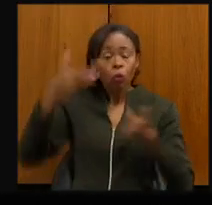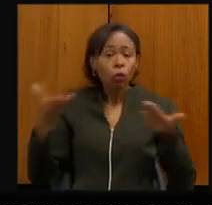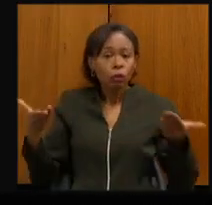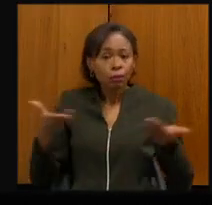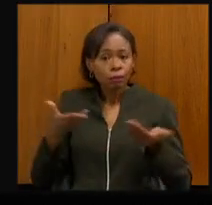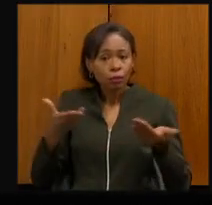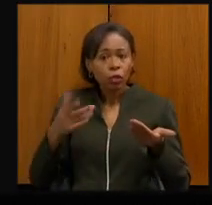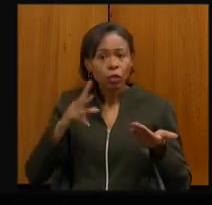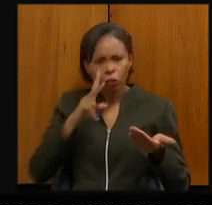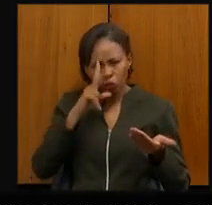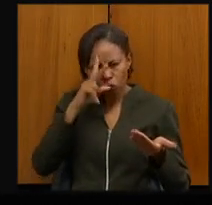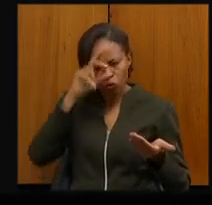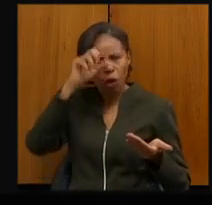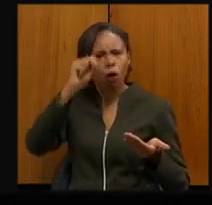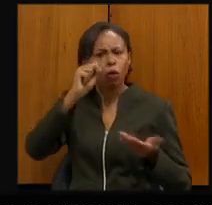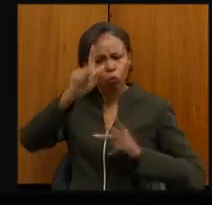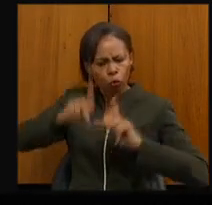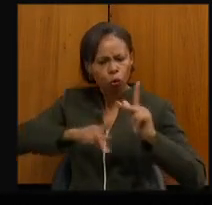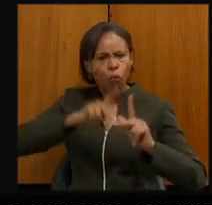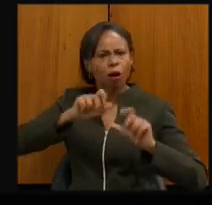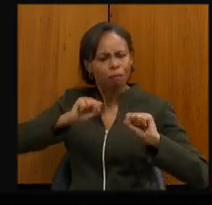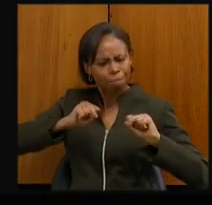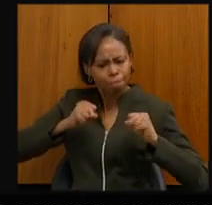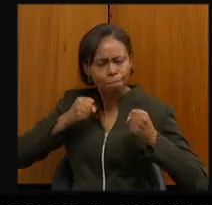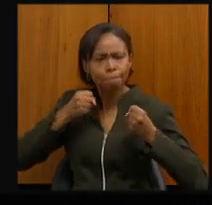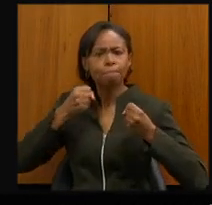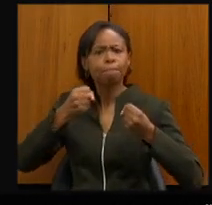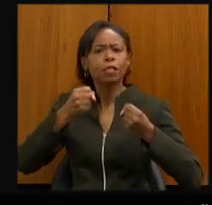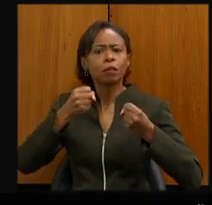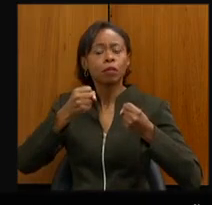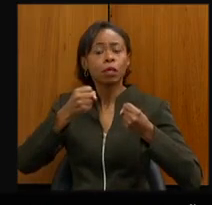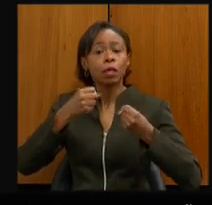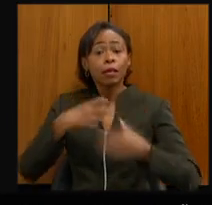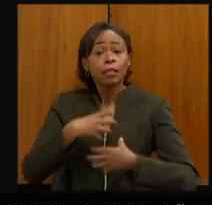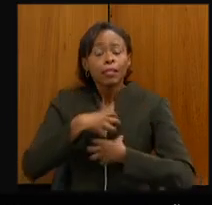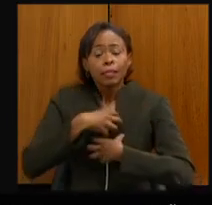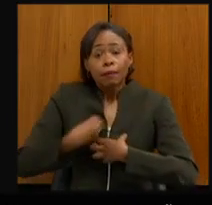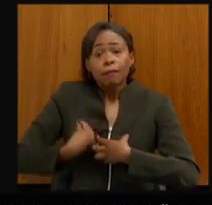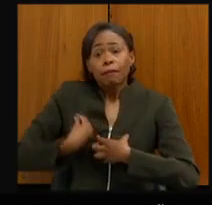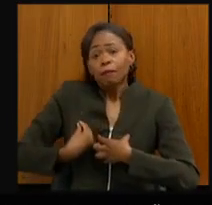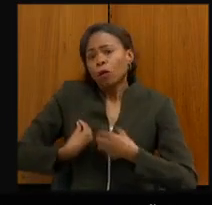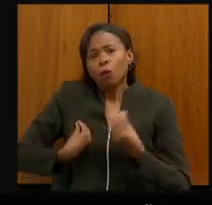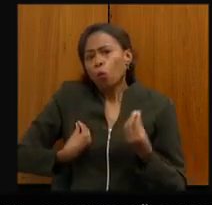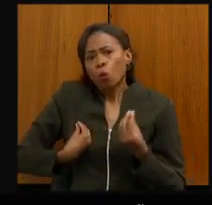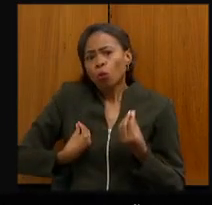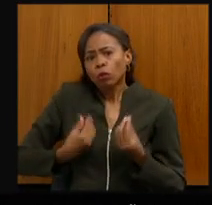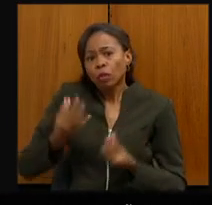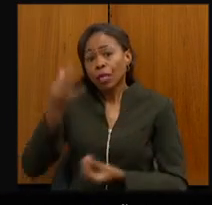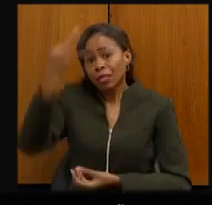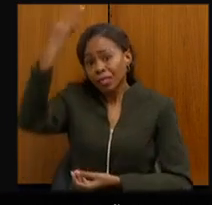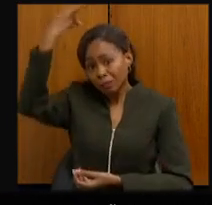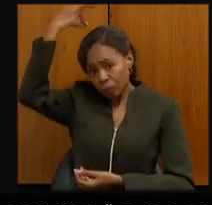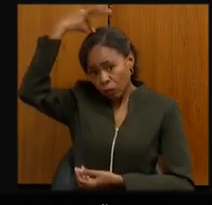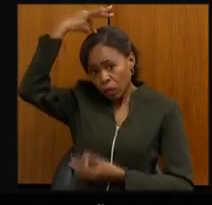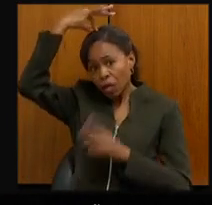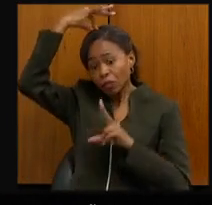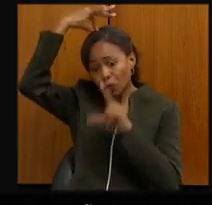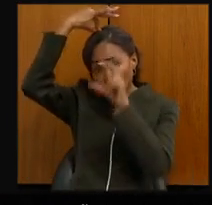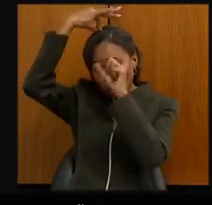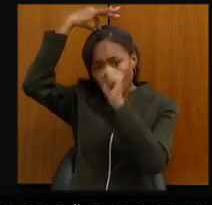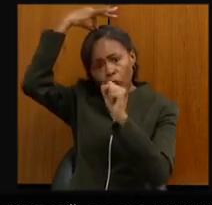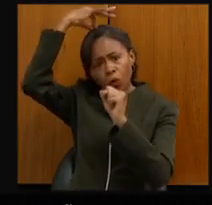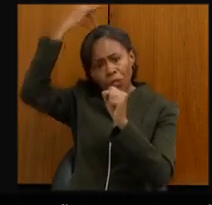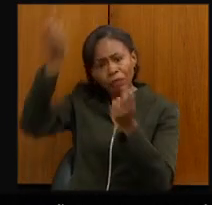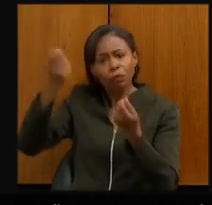somos povos fortes povos resistentes que a gente vive pela força da espiritualidade pela força do